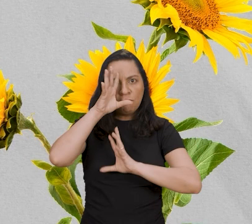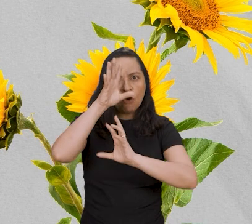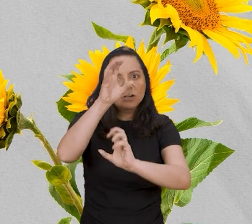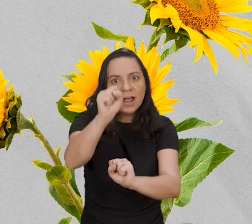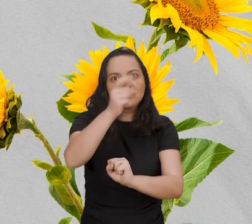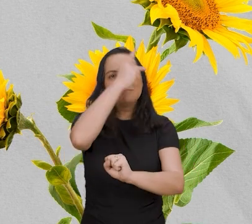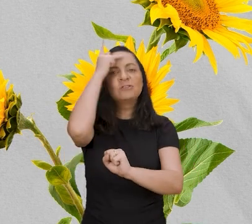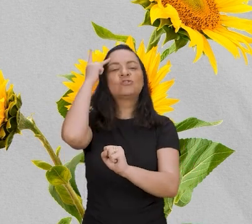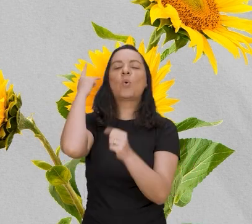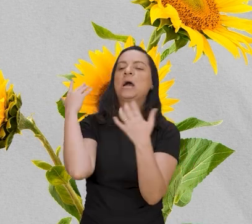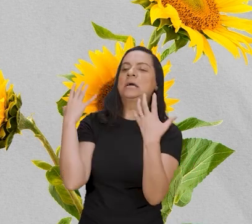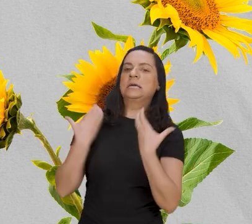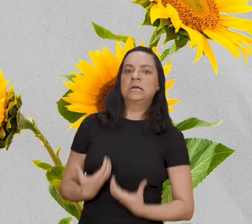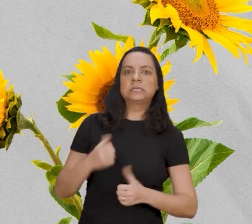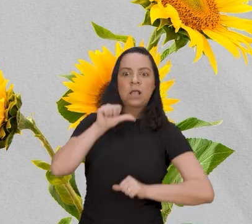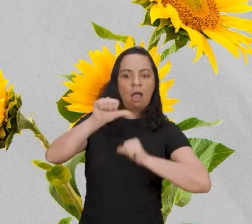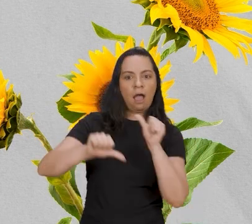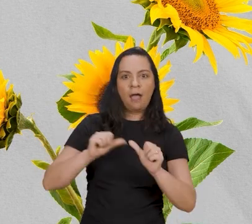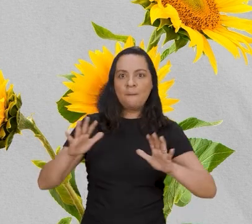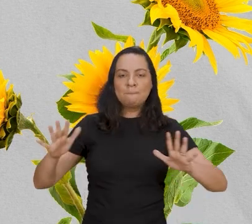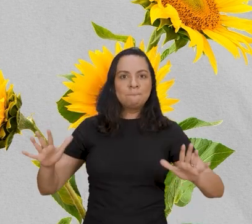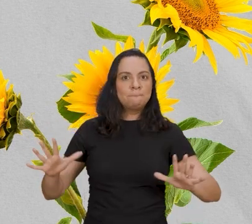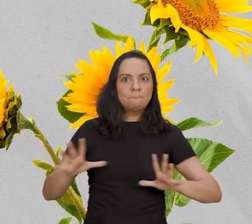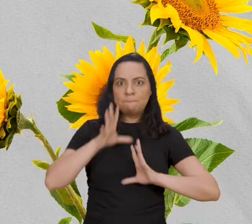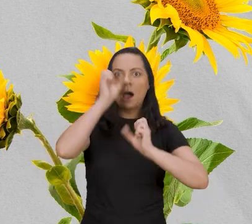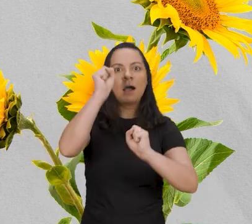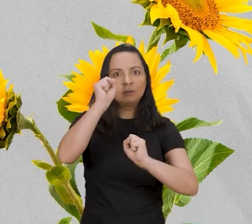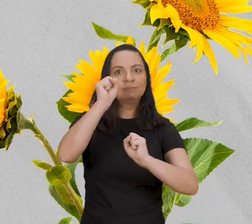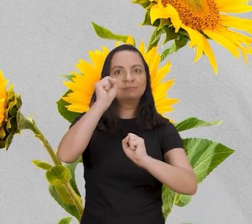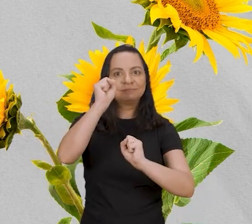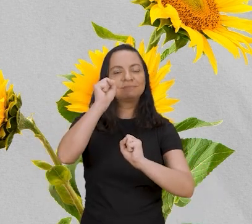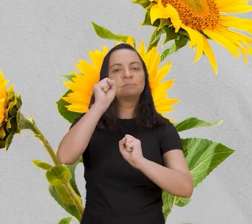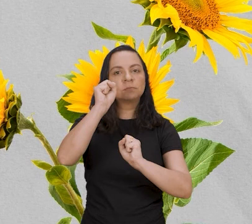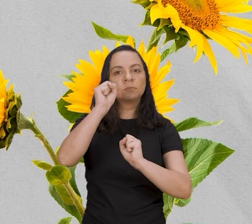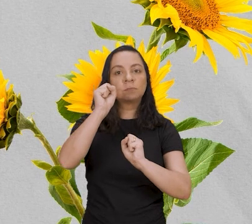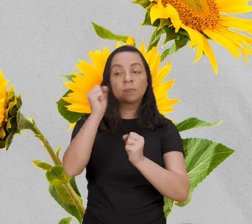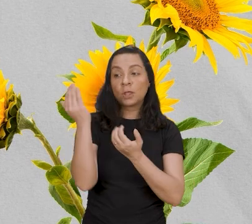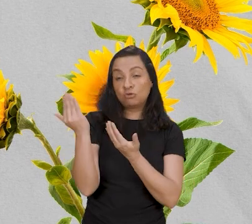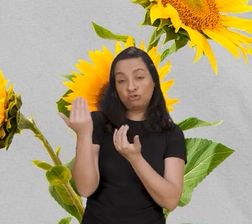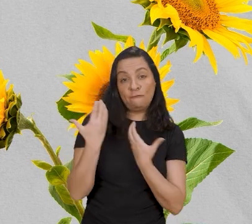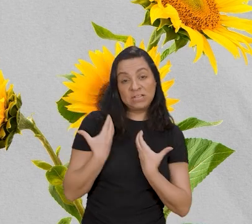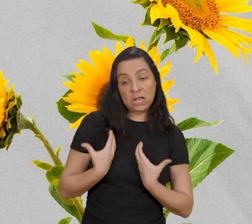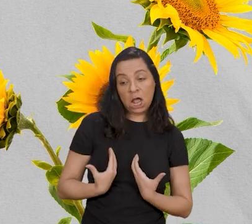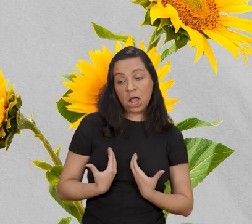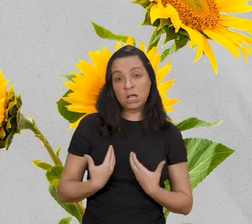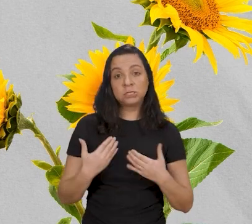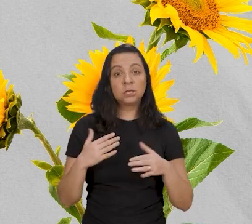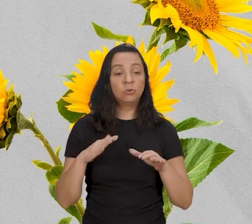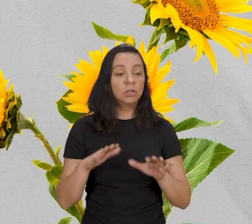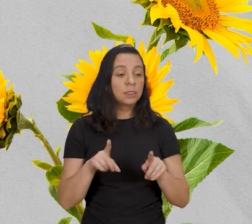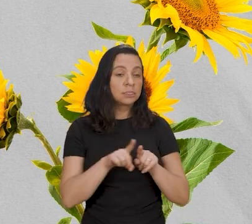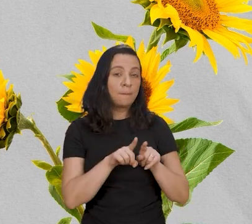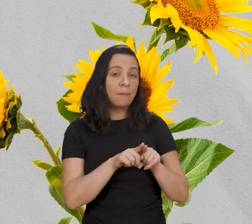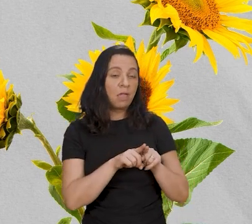ao cansado e dá grande vigor ao que está sem forças. Até os jovens se cansam e ficam exaustos,